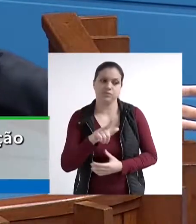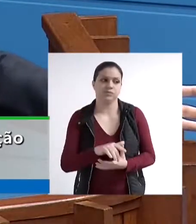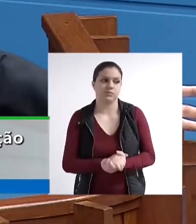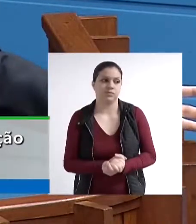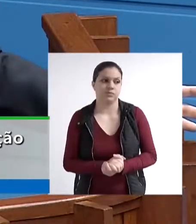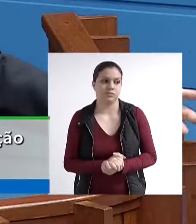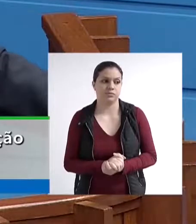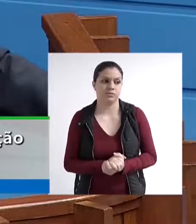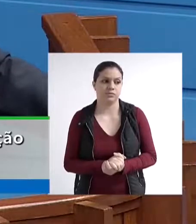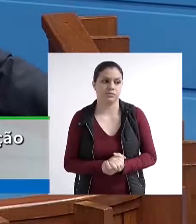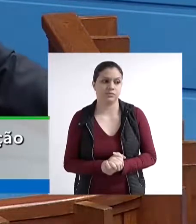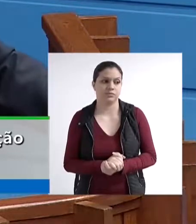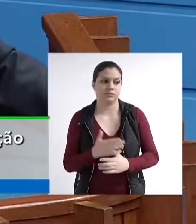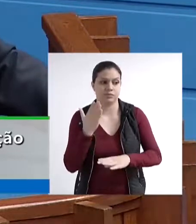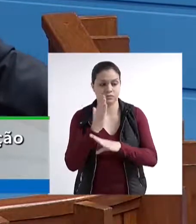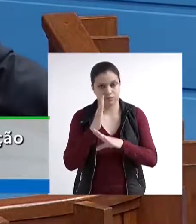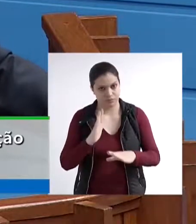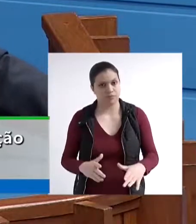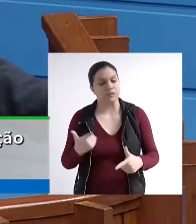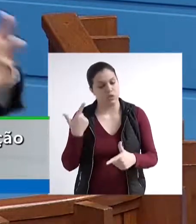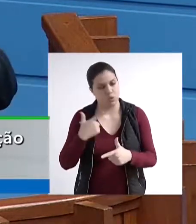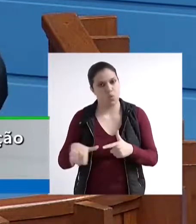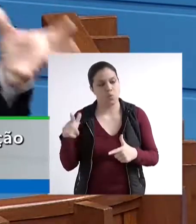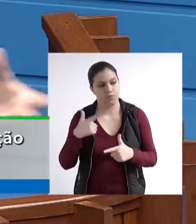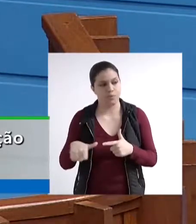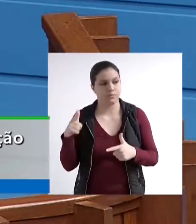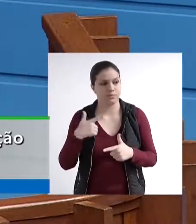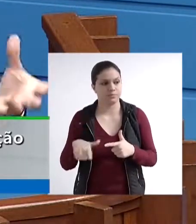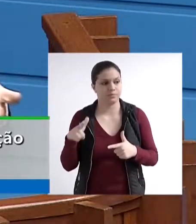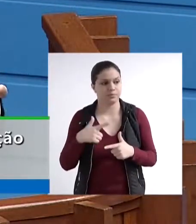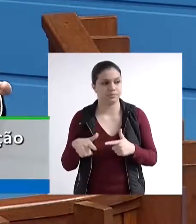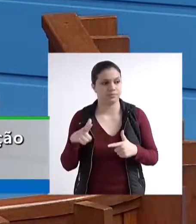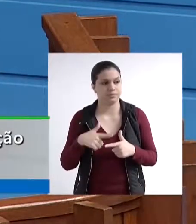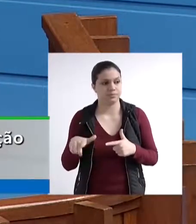dessa novela que é